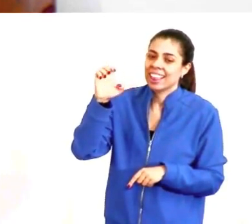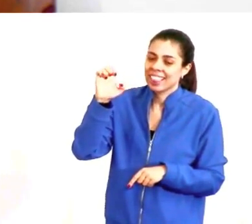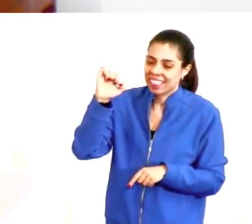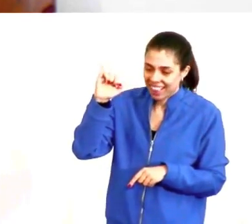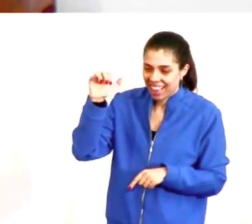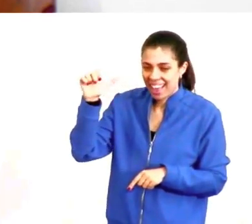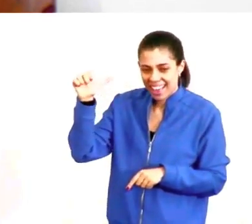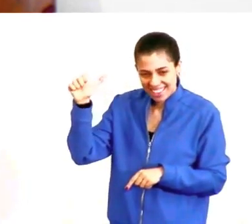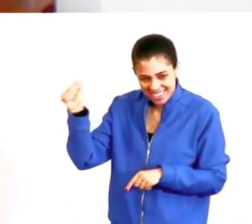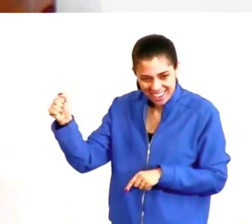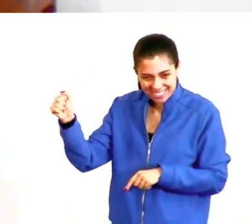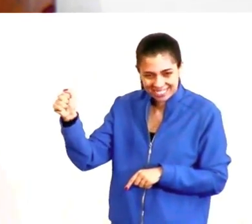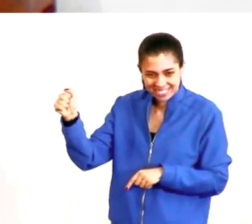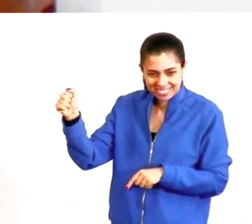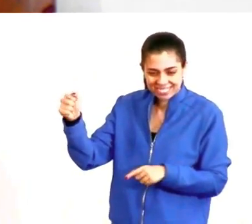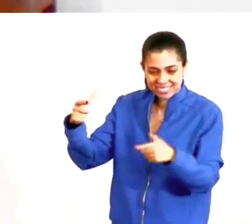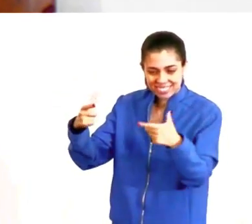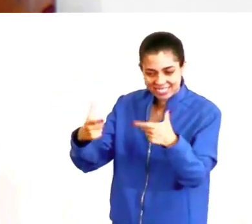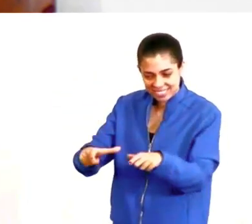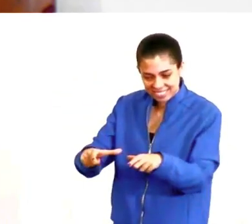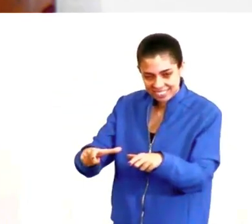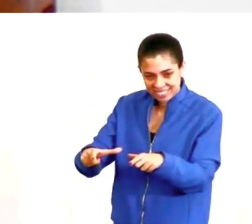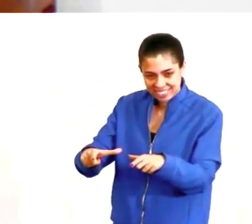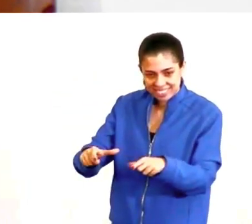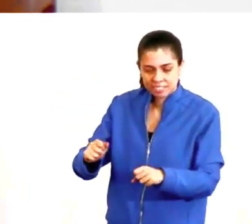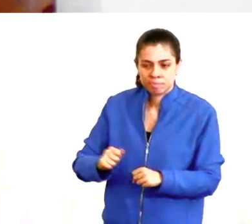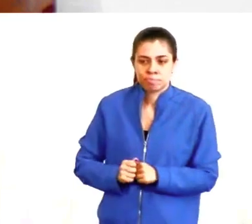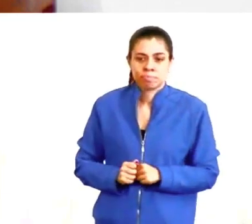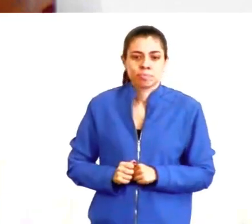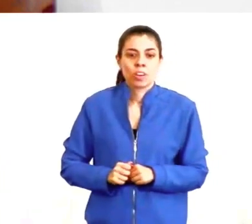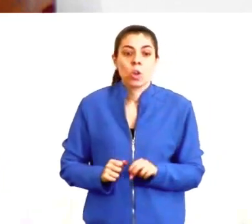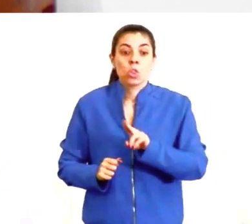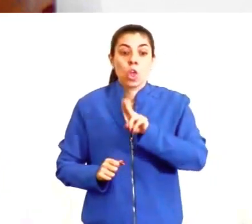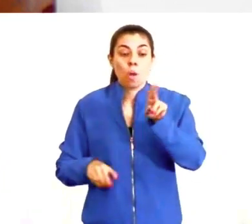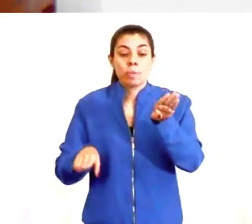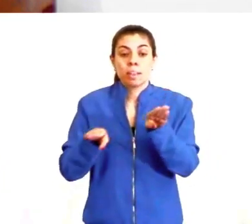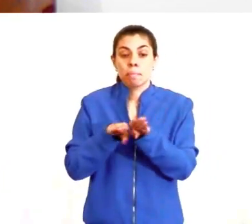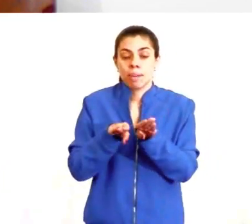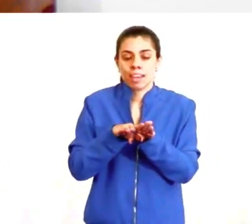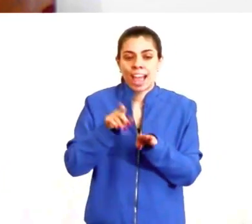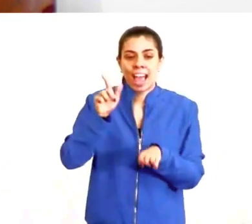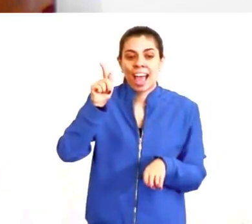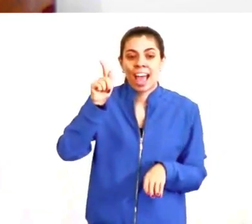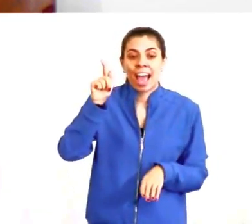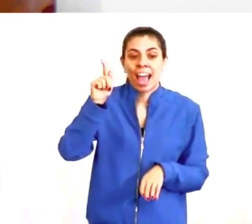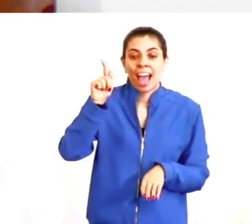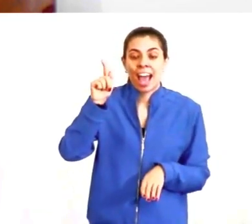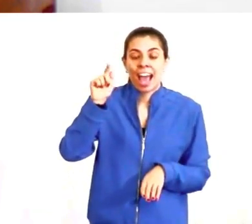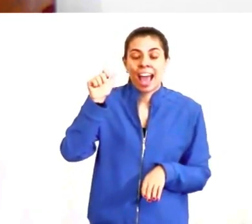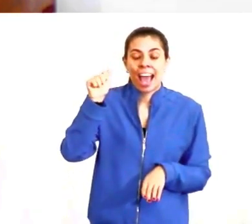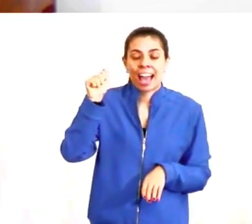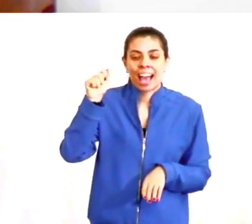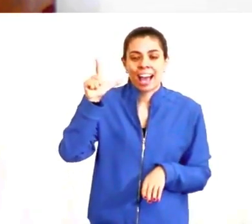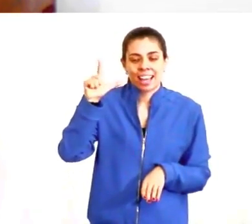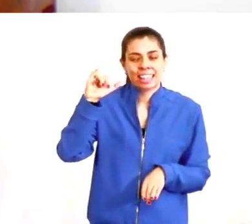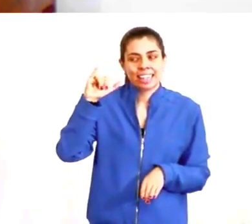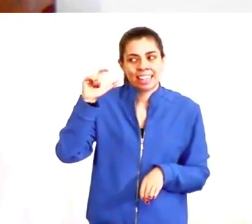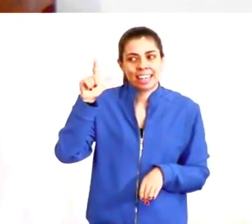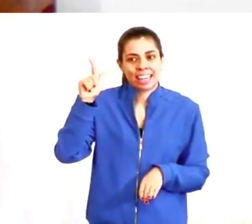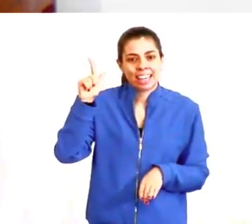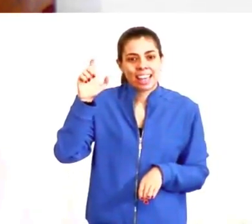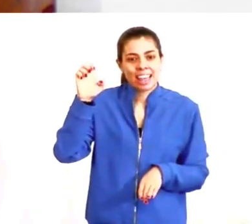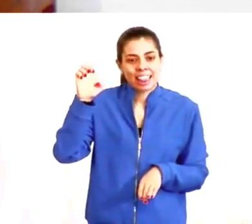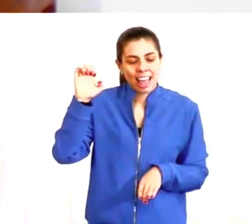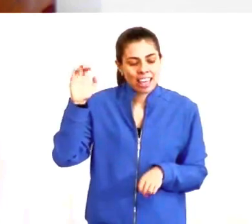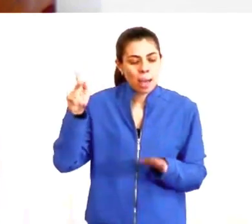chamada Galiléia dos gentios. Começa a se descortinar um